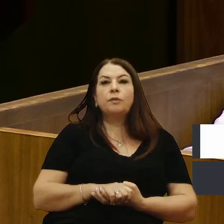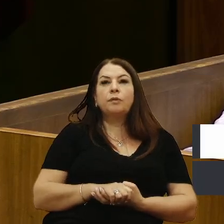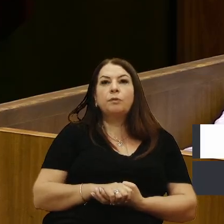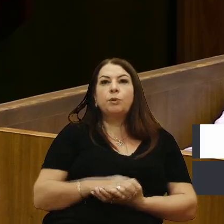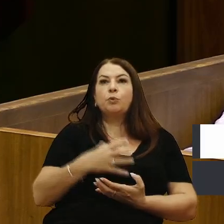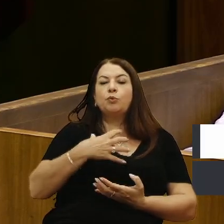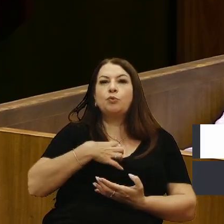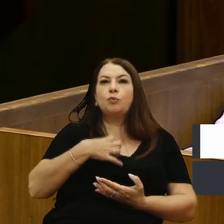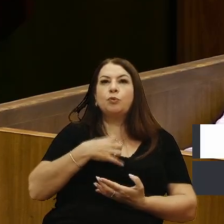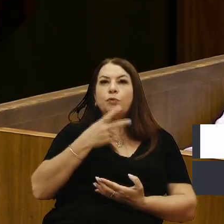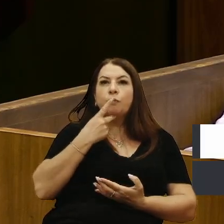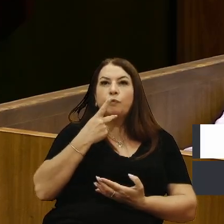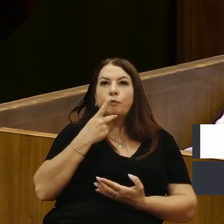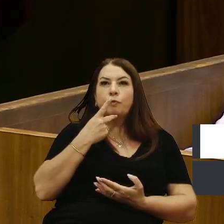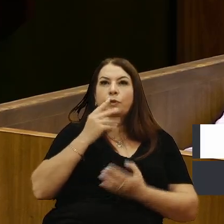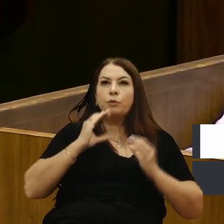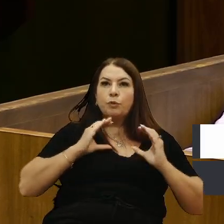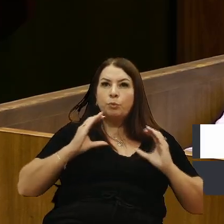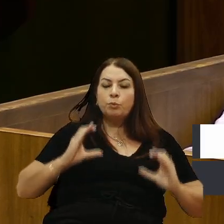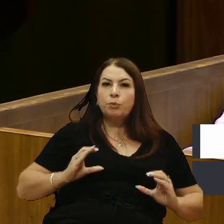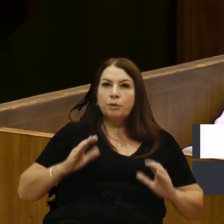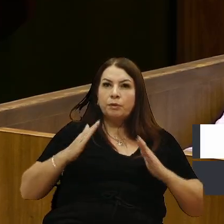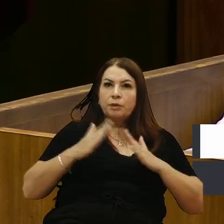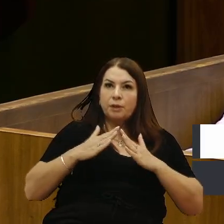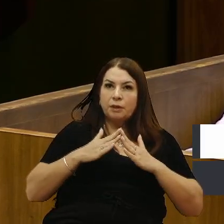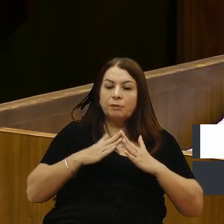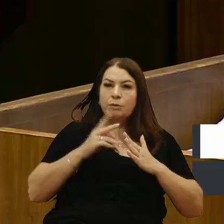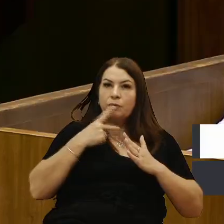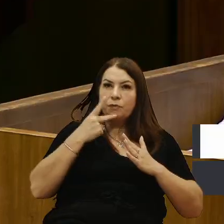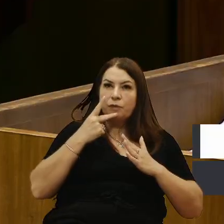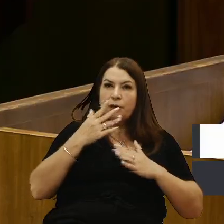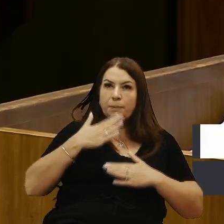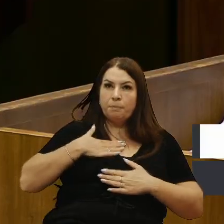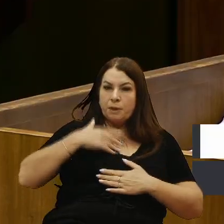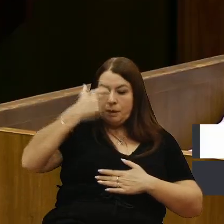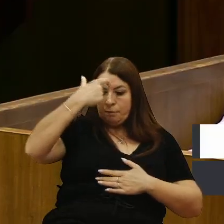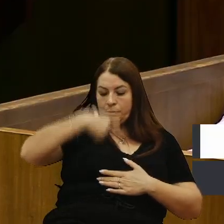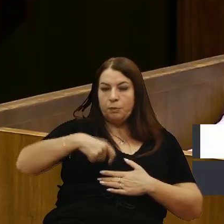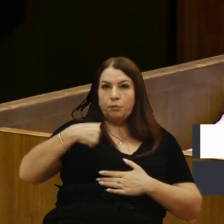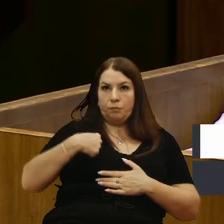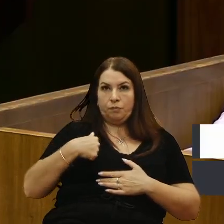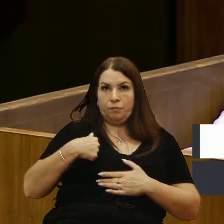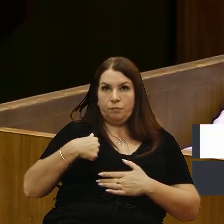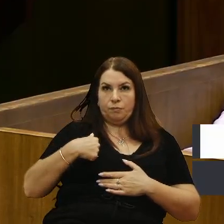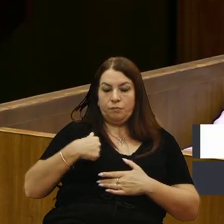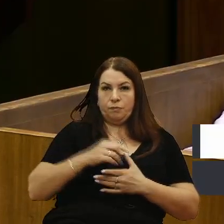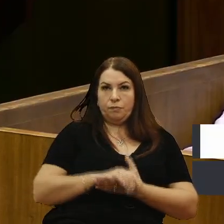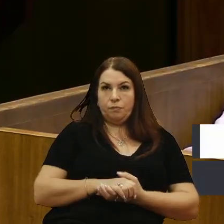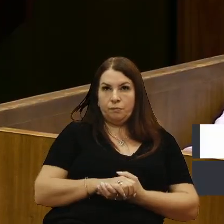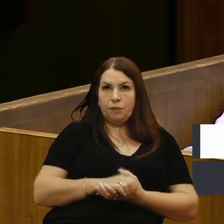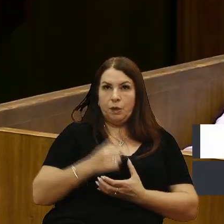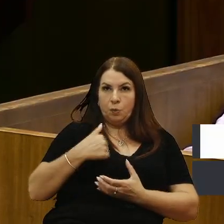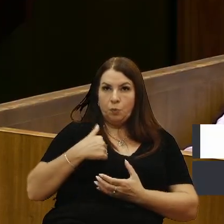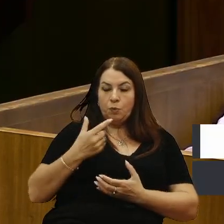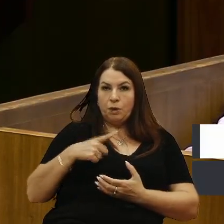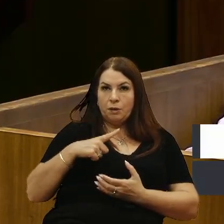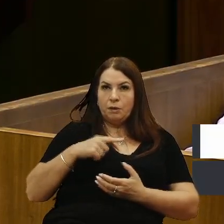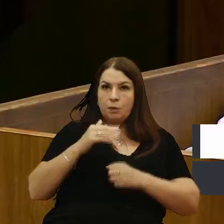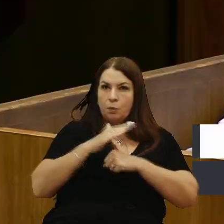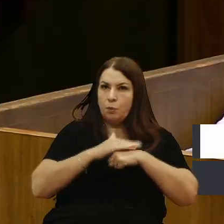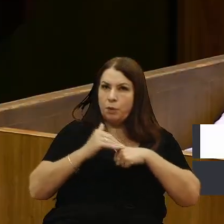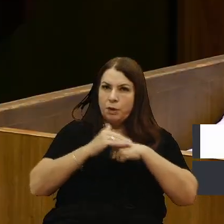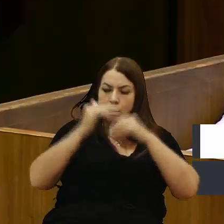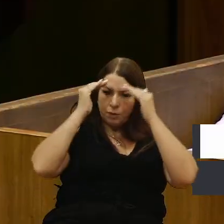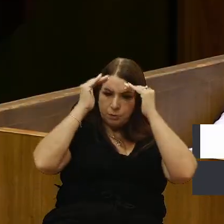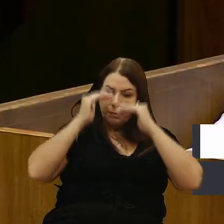pela forma que a senhora vem se comportando nessa casa com o que diz respeito à minha pessoa. Eu aqui tenho um carinho e